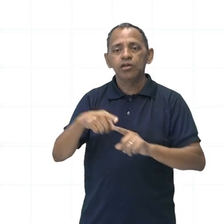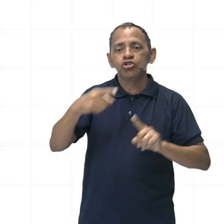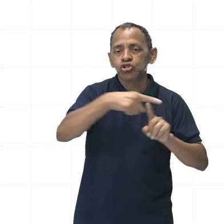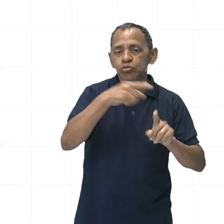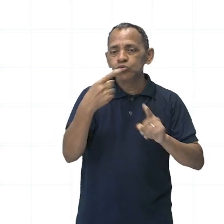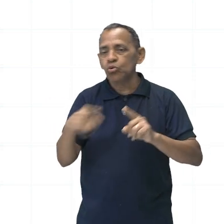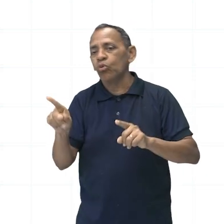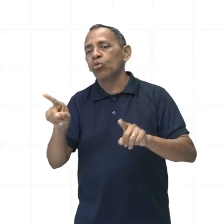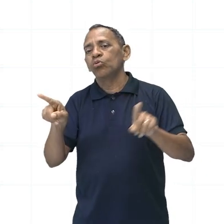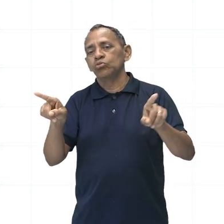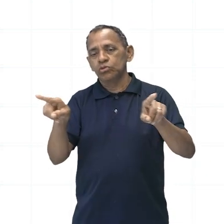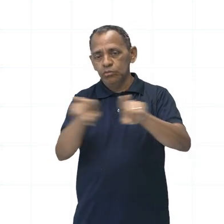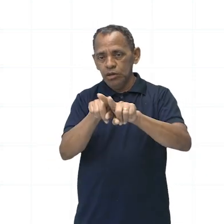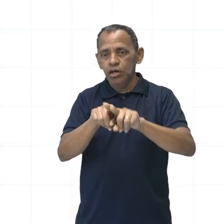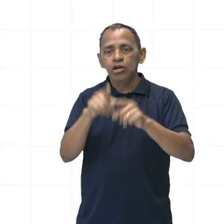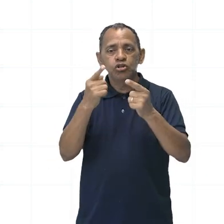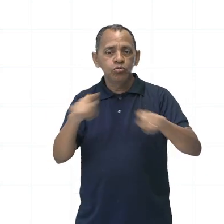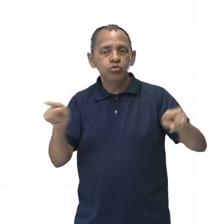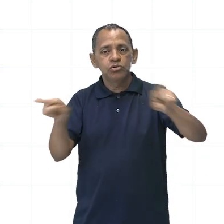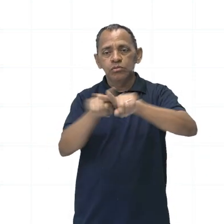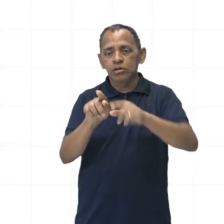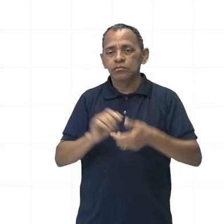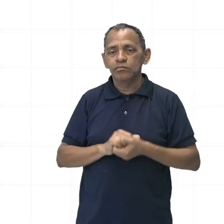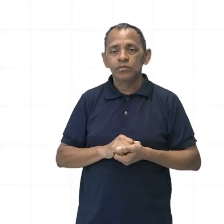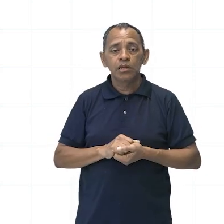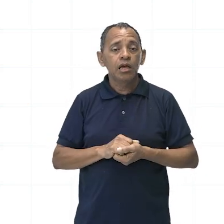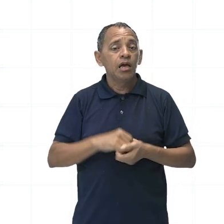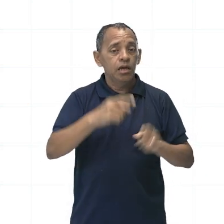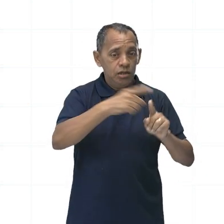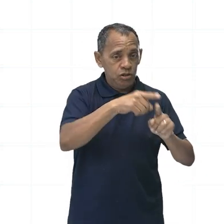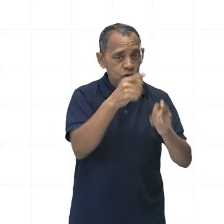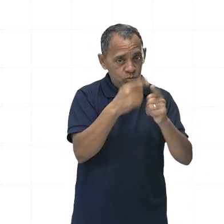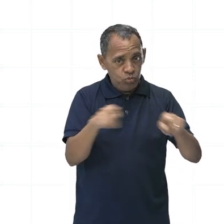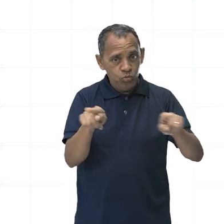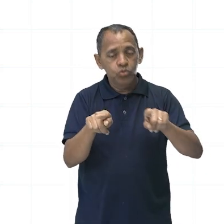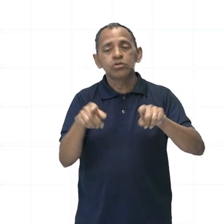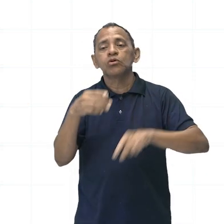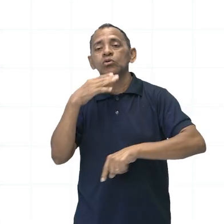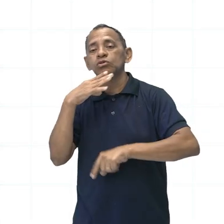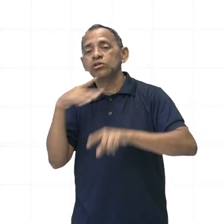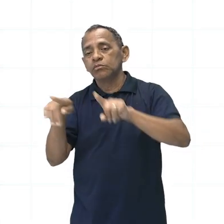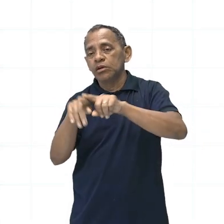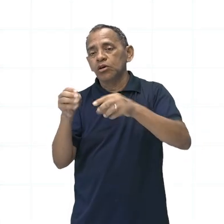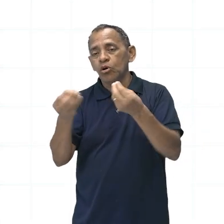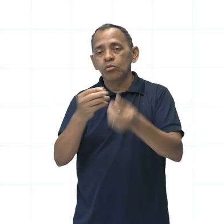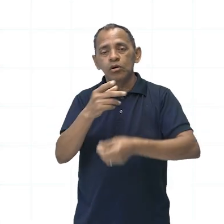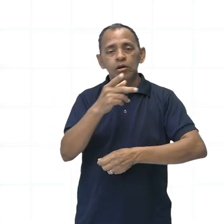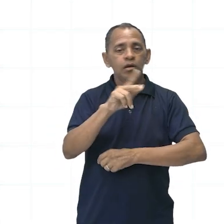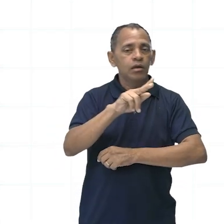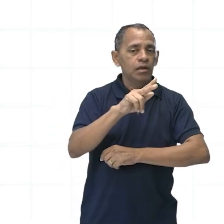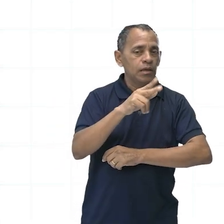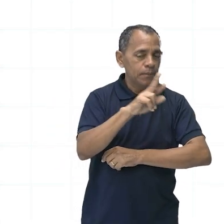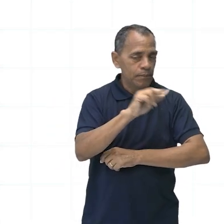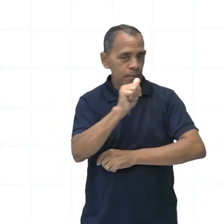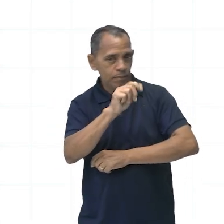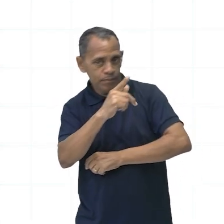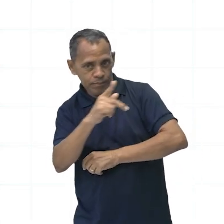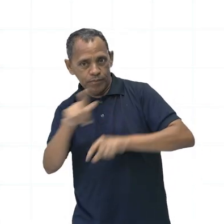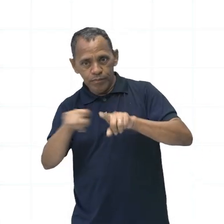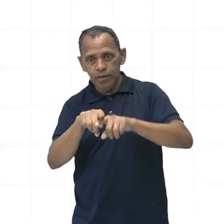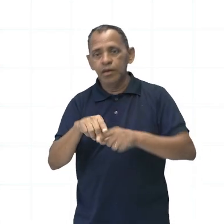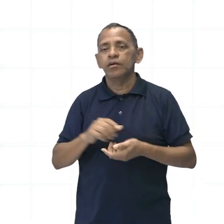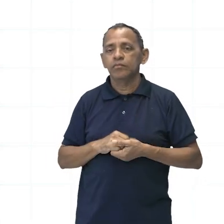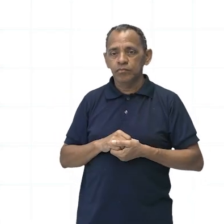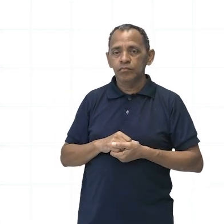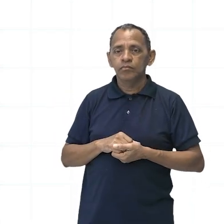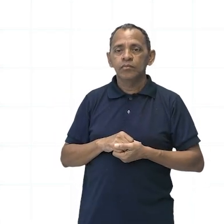musicais. Então, a música hip hop, também conhecida como rap, é um gênero de música popular desenvolvido